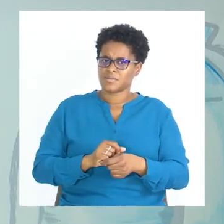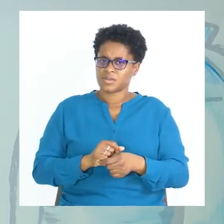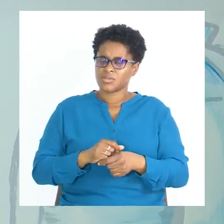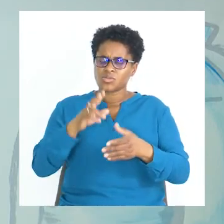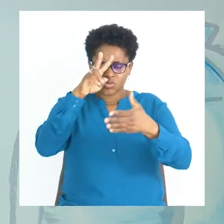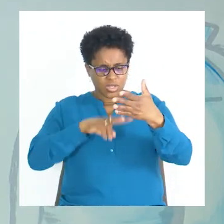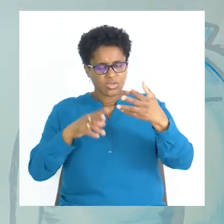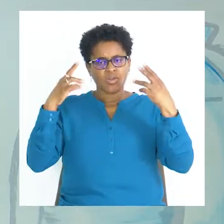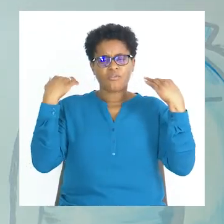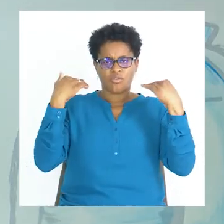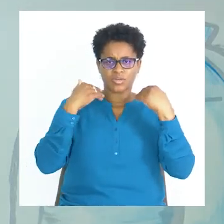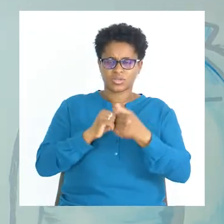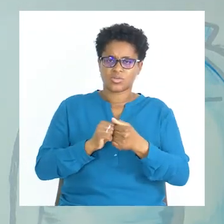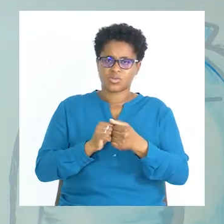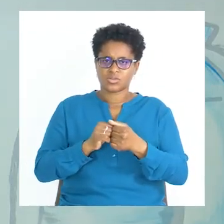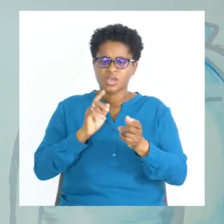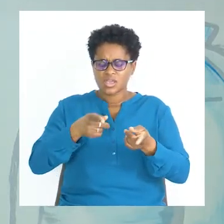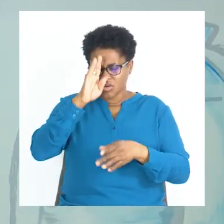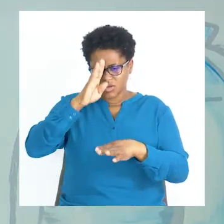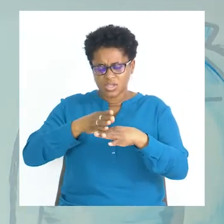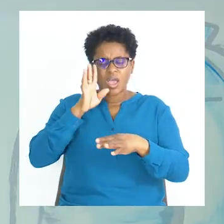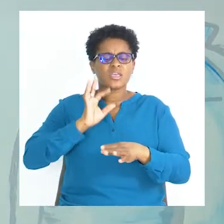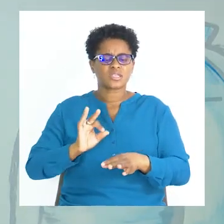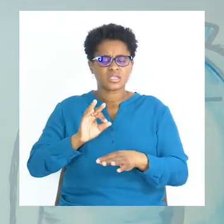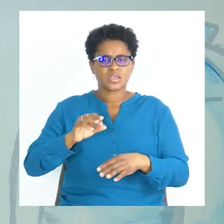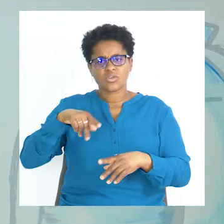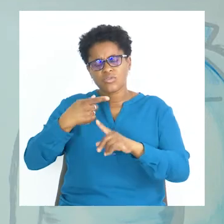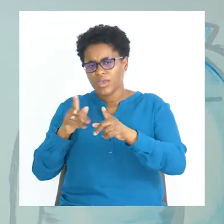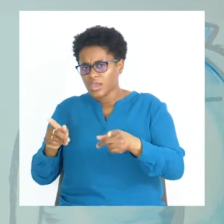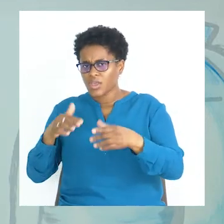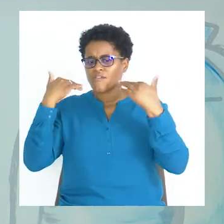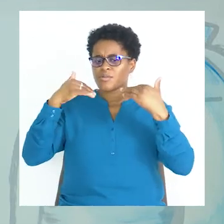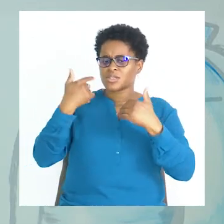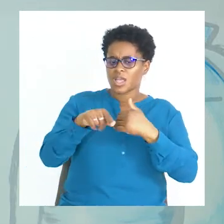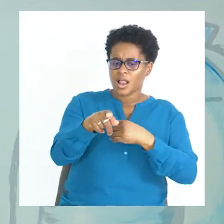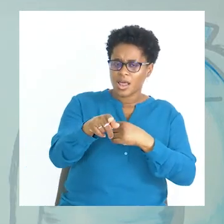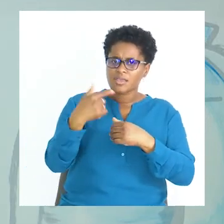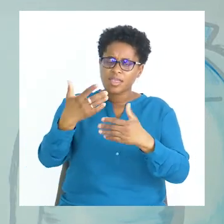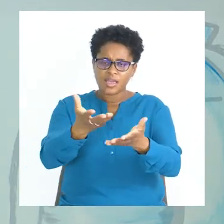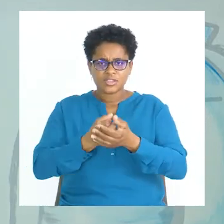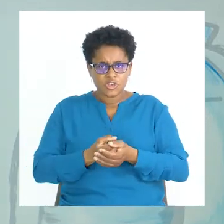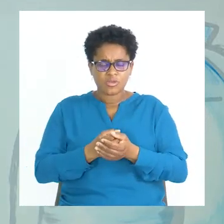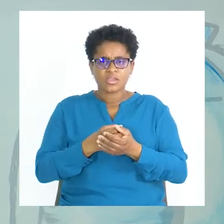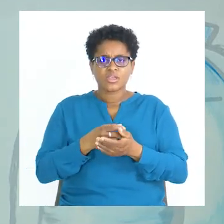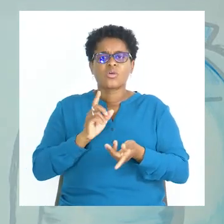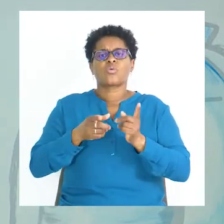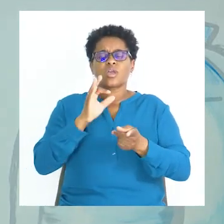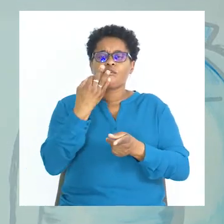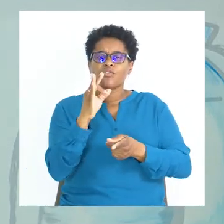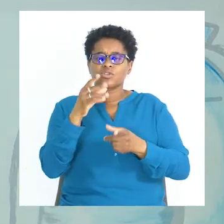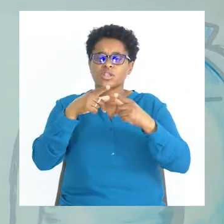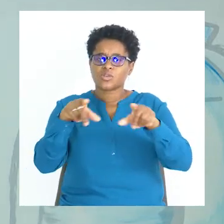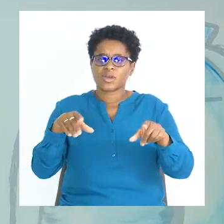tal coisa aconteceu, aconteceu assim, aconteceu assado, é a informação que está lá, estás a receber aquilo que é a função